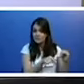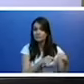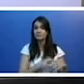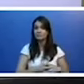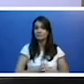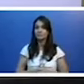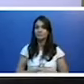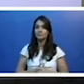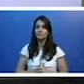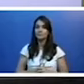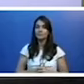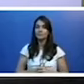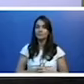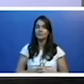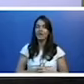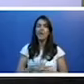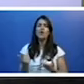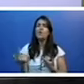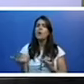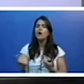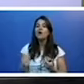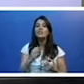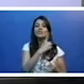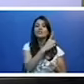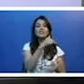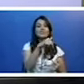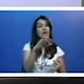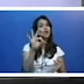residências representa